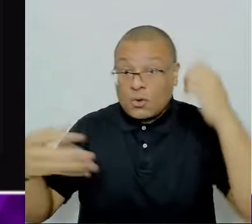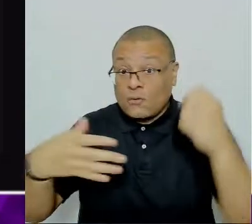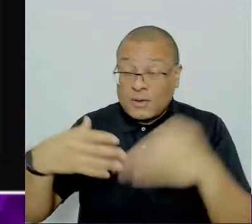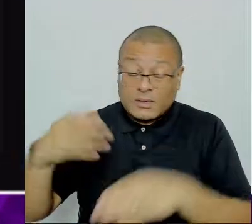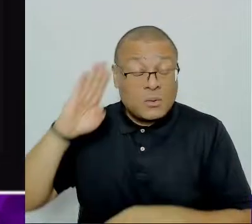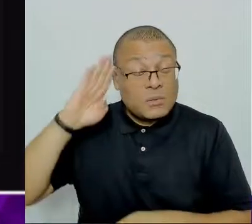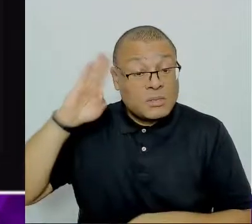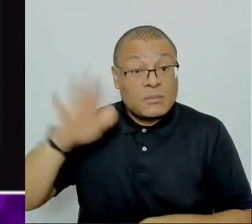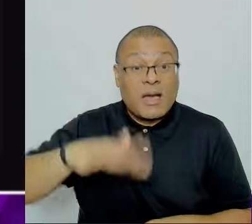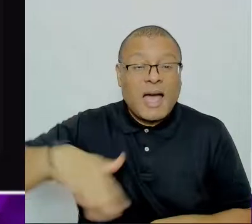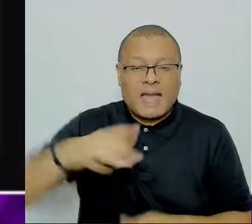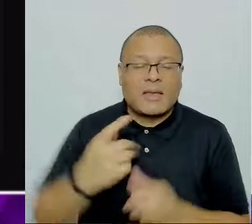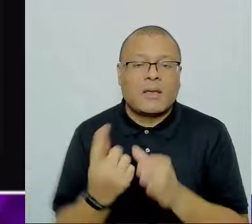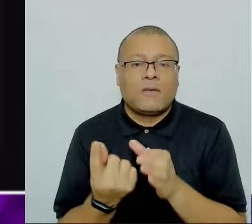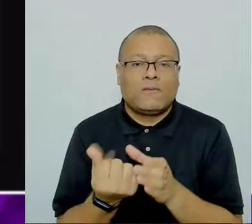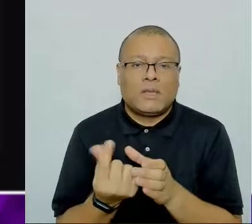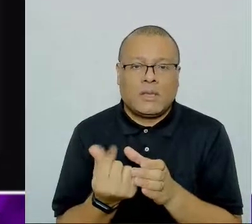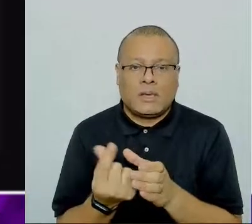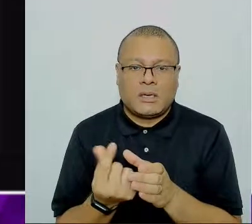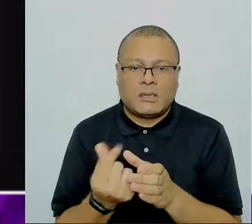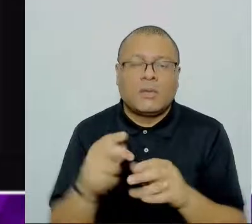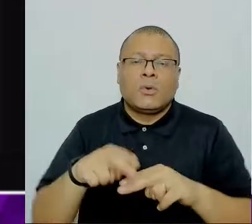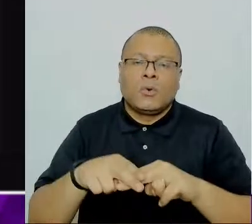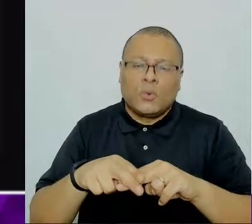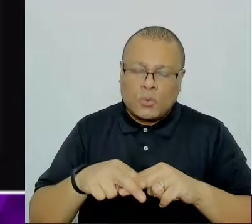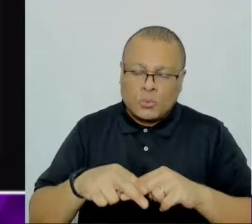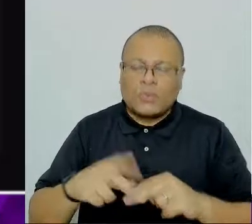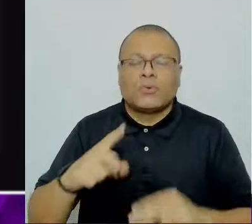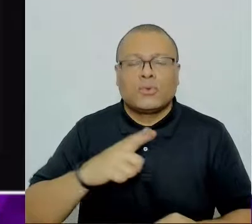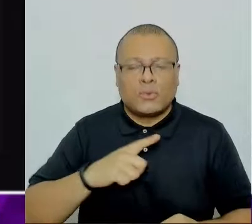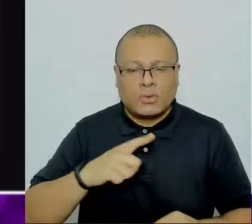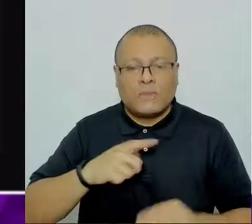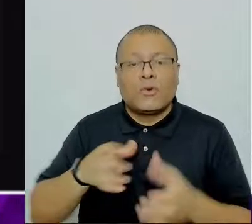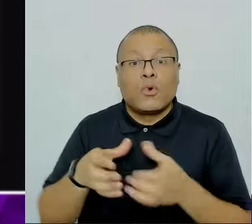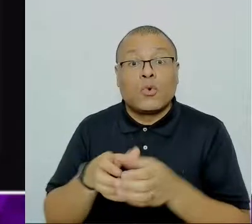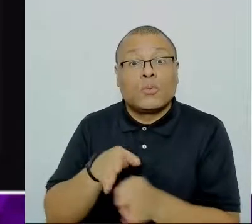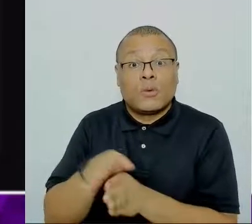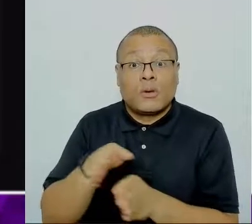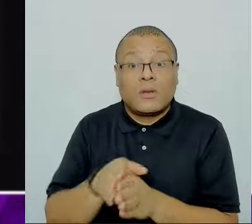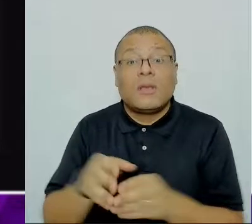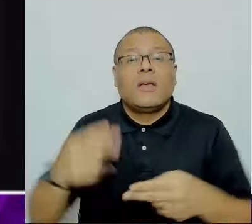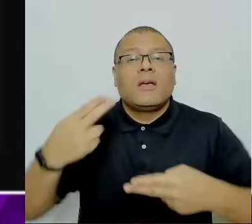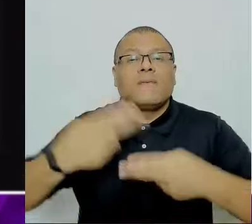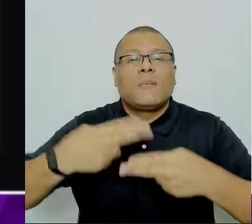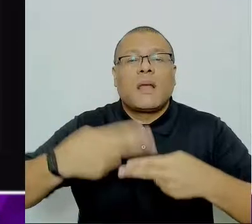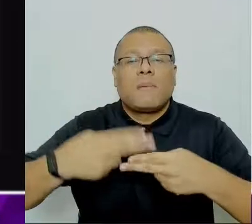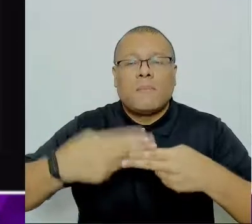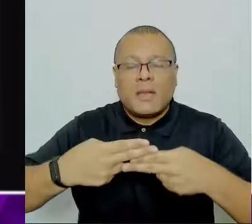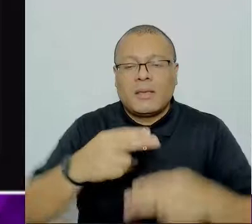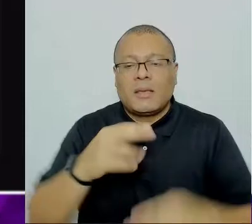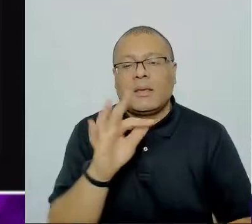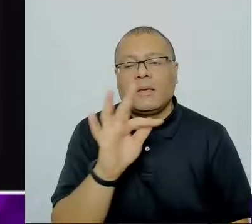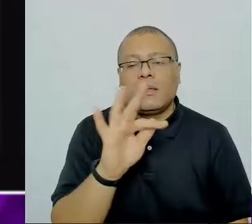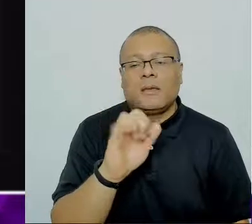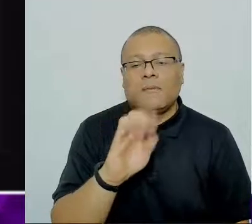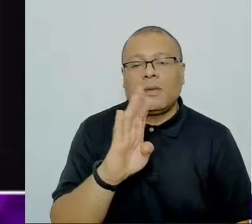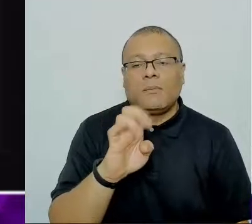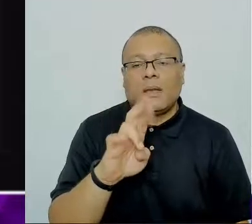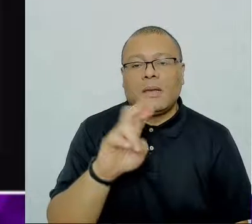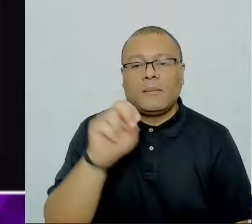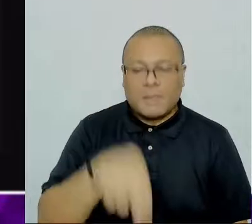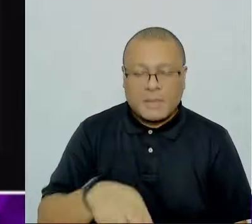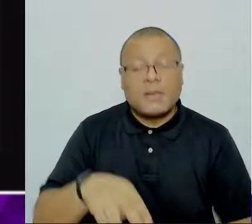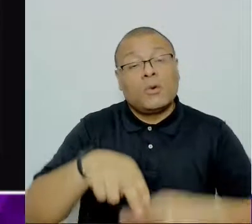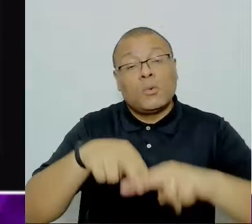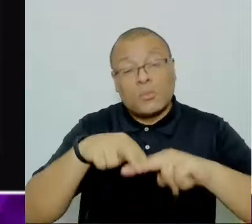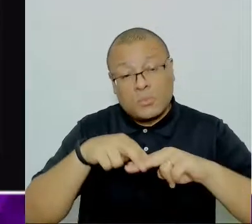mercado financeiro, e até por isso que eu também tive uma cadeira no comitê executivo da Febraban, e é esse conhecimento do Open Banking, do